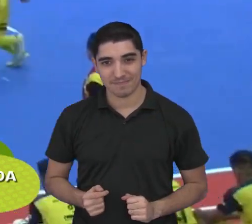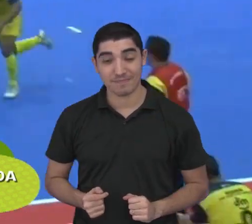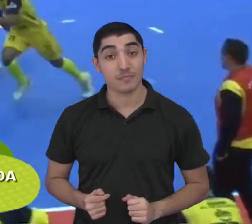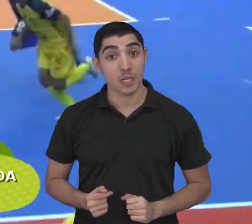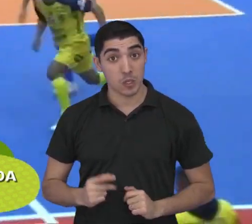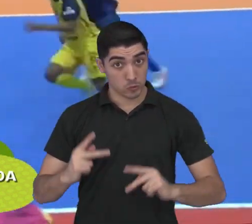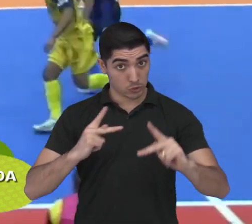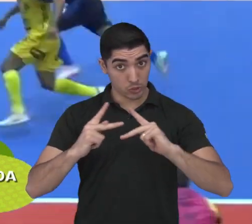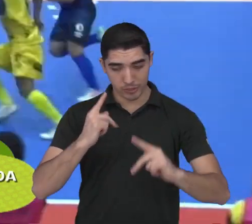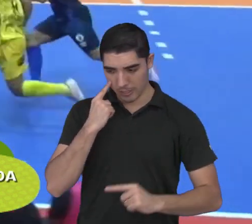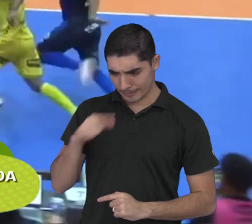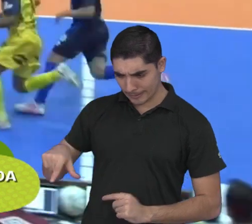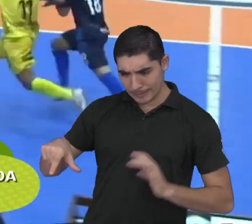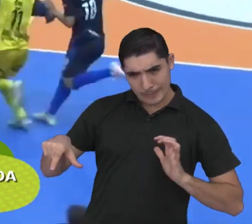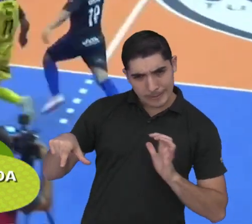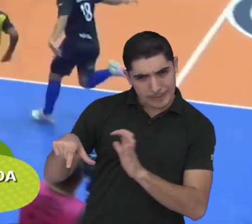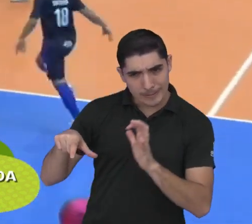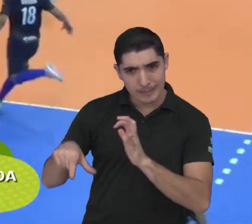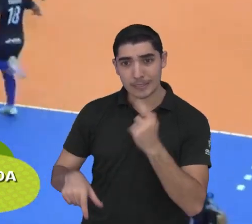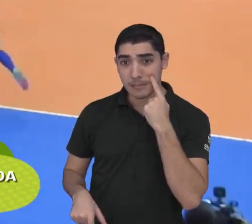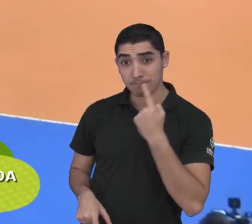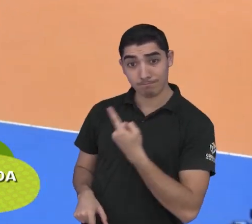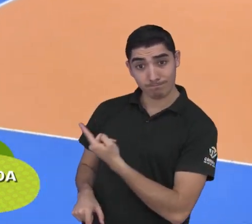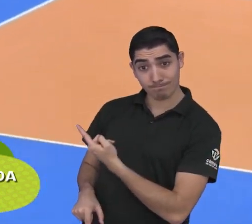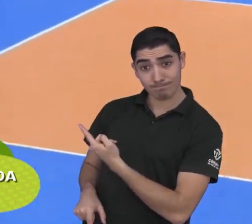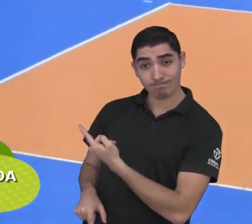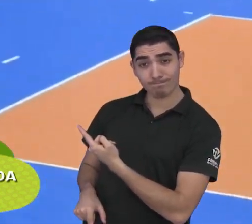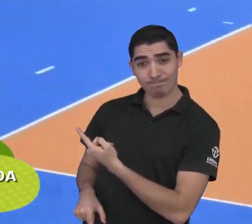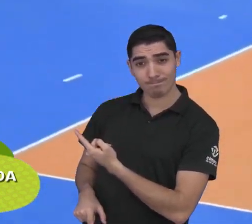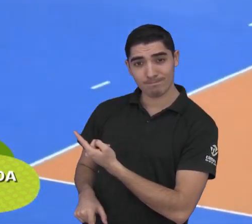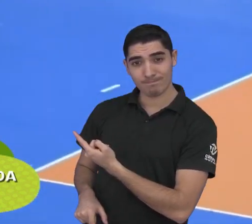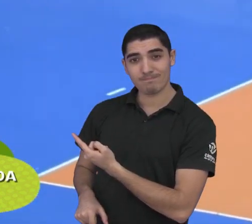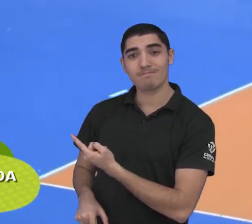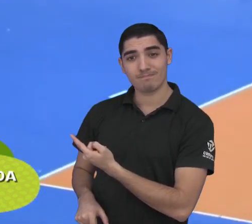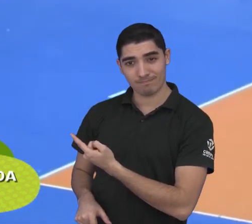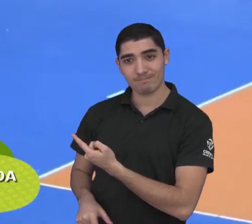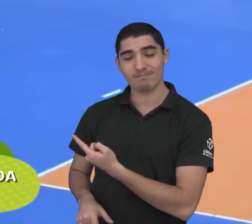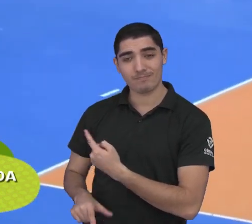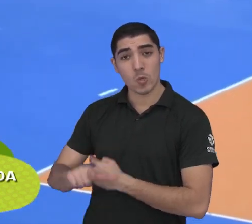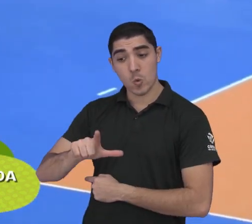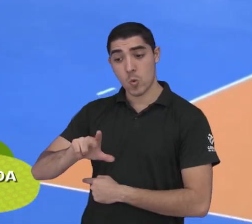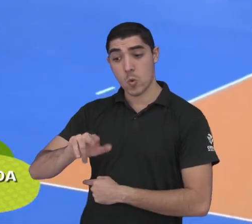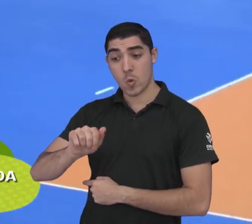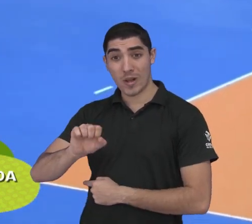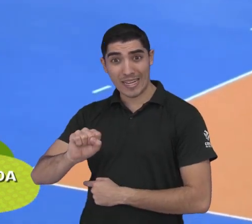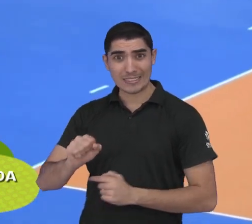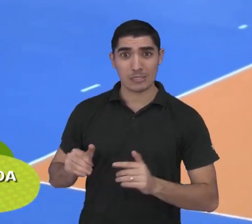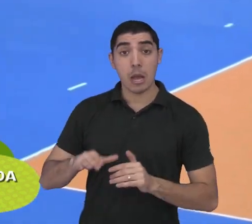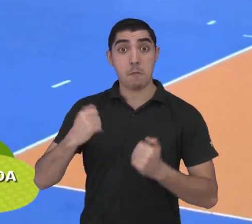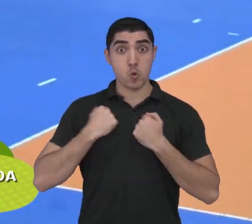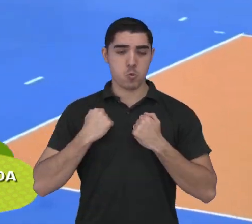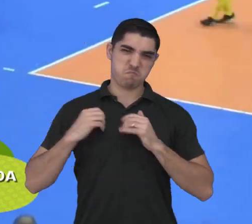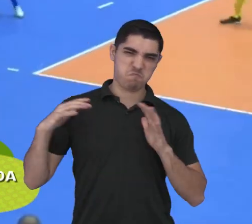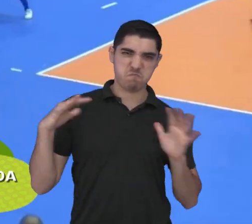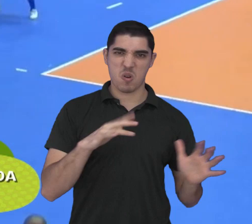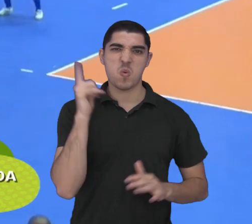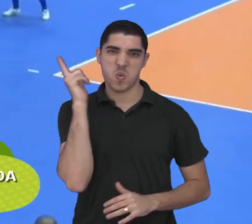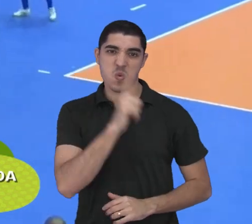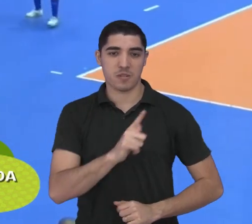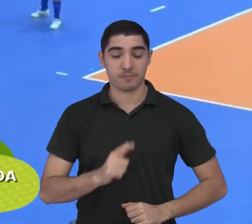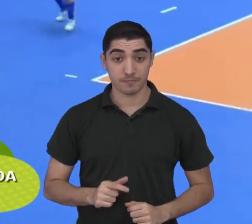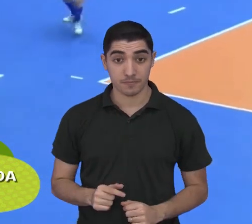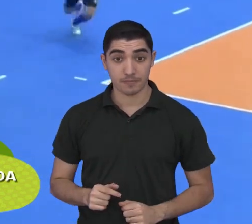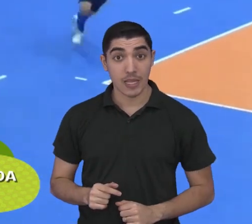José respondeu pela esquerda com Gabriel Soares, que abriu na direita para Luquinha bater de primeira e Thiago fazer boa defesa.